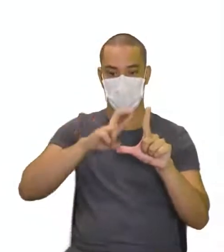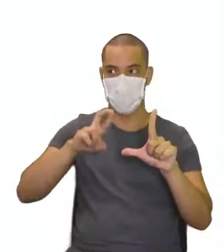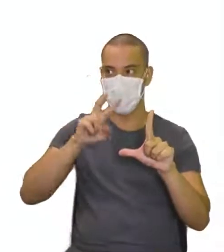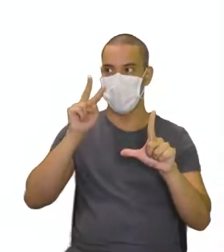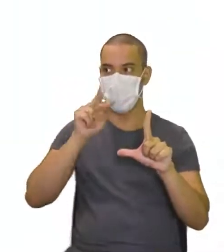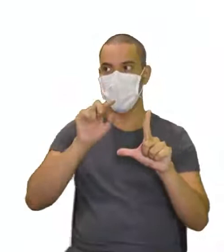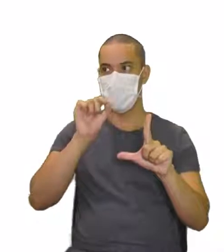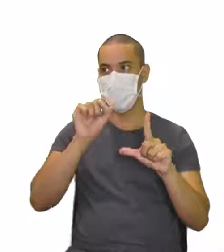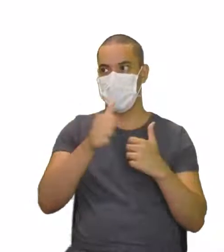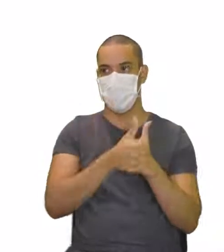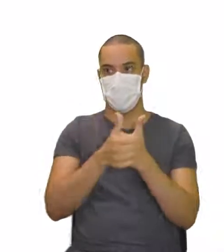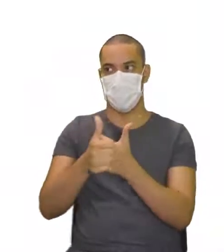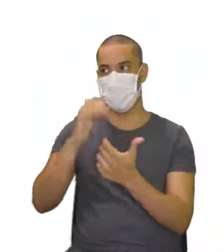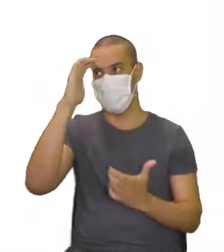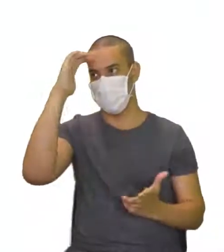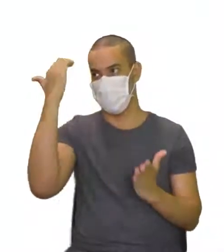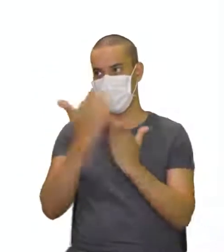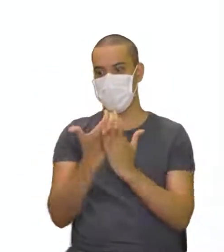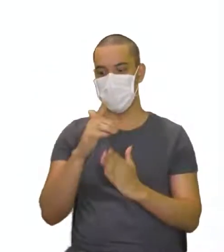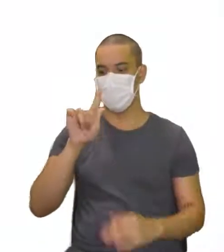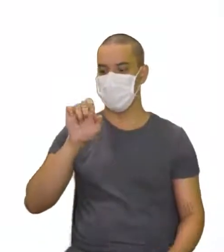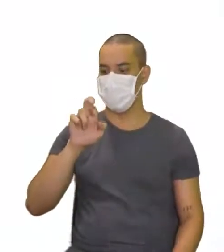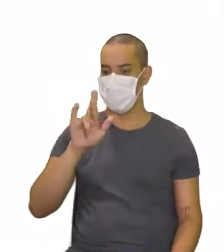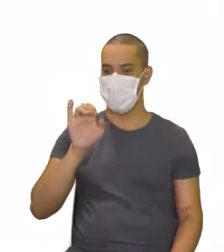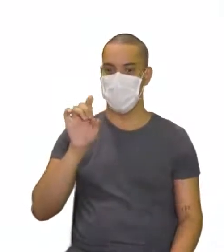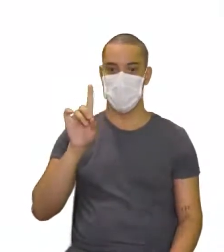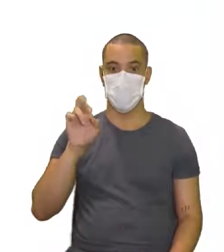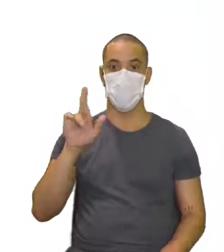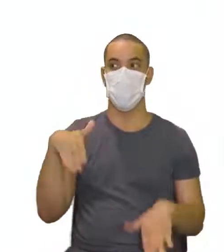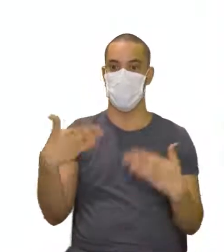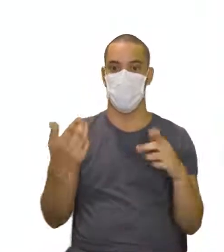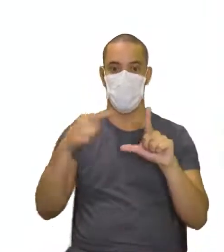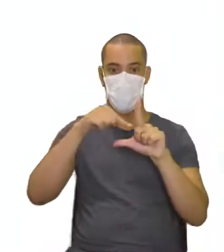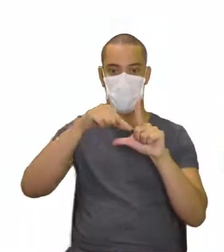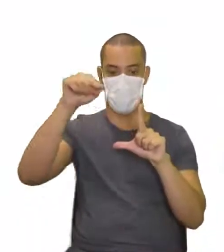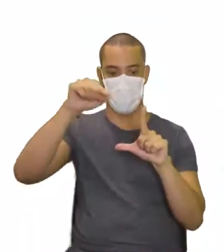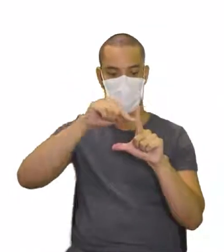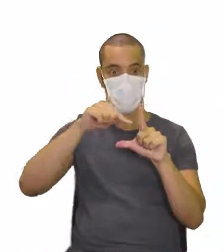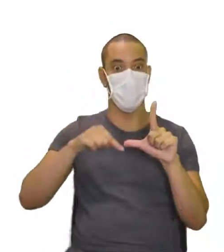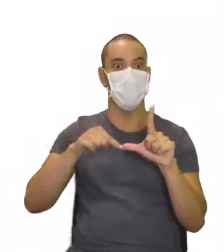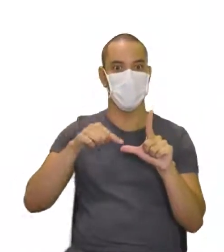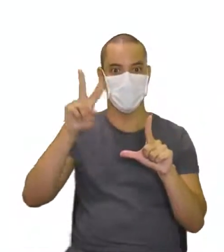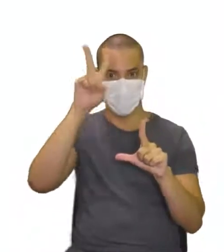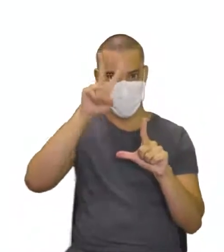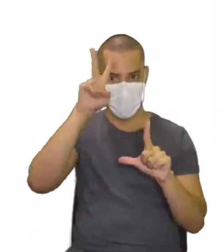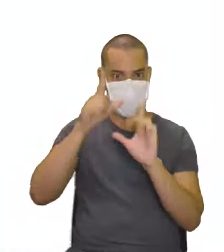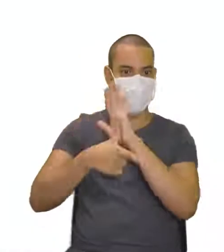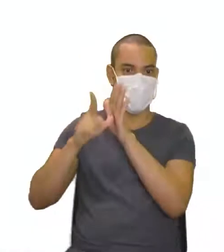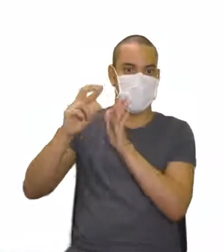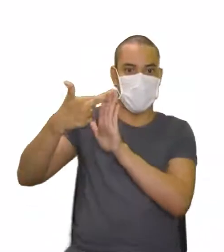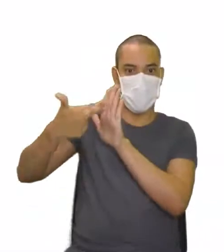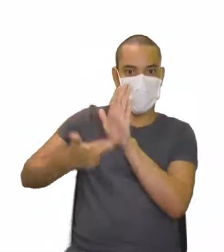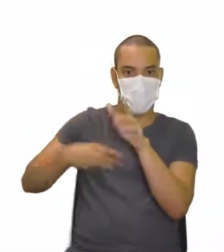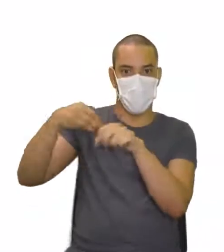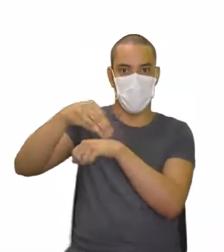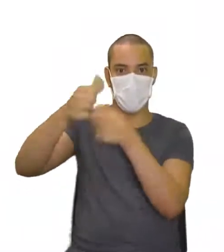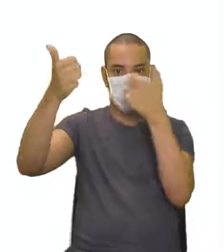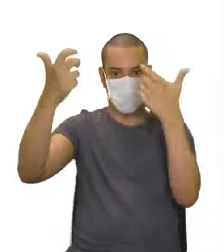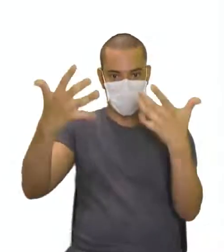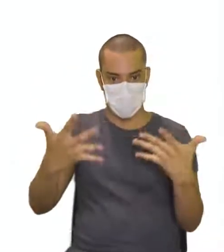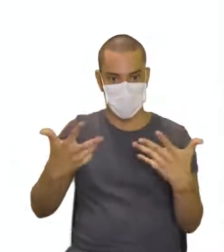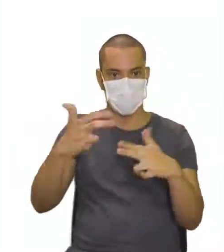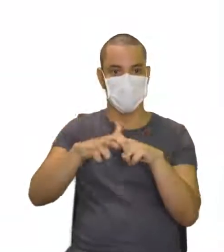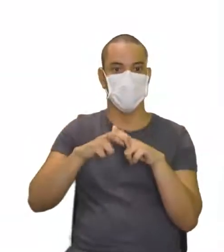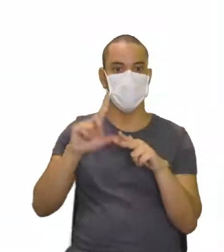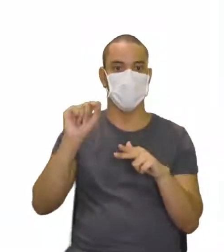lá, gerador, qual é a curva característica? Uma reta decrescente. Então, a gente fala que o gerador está